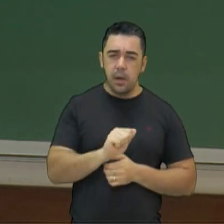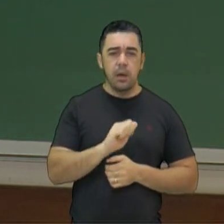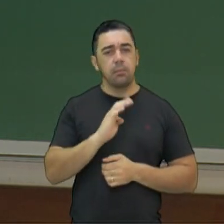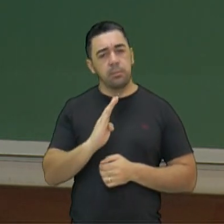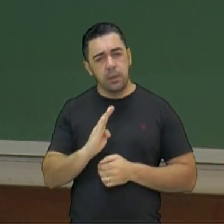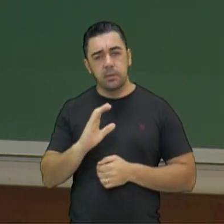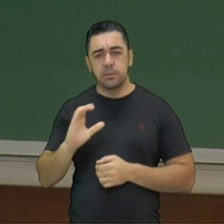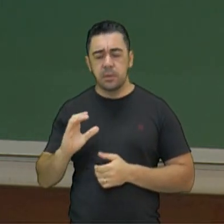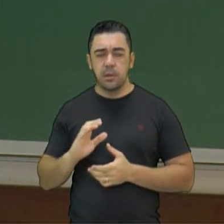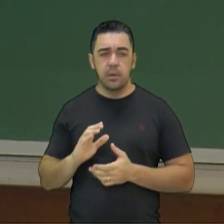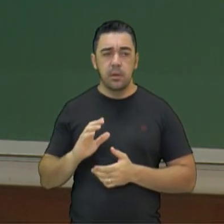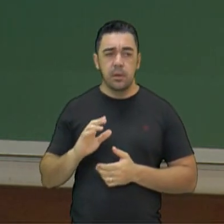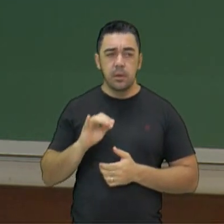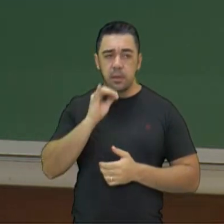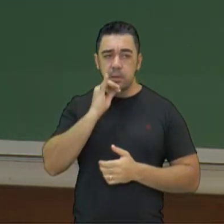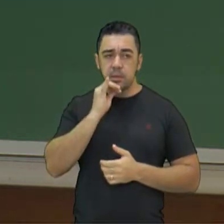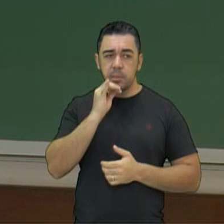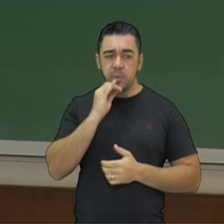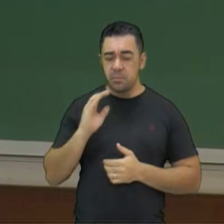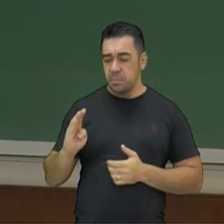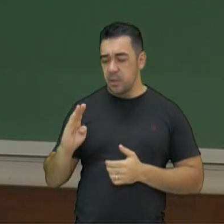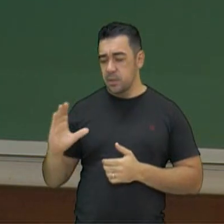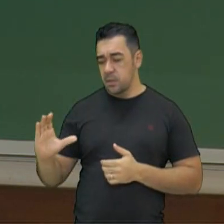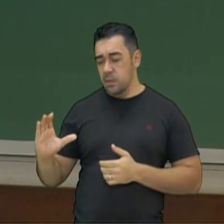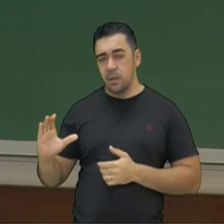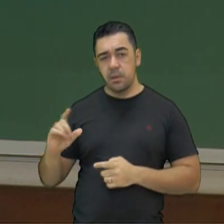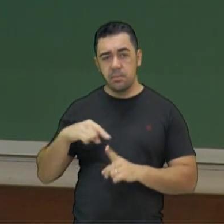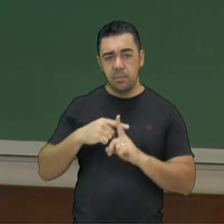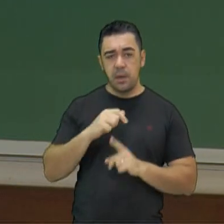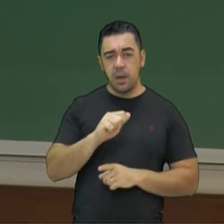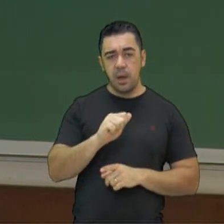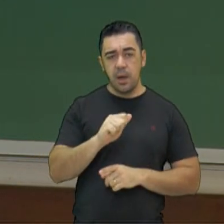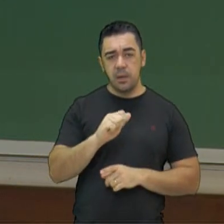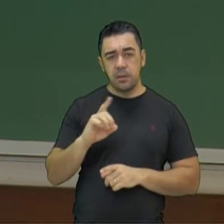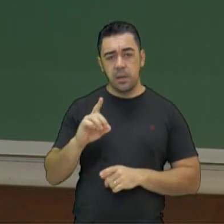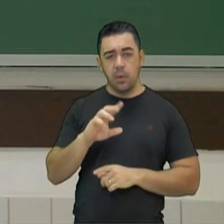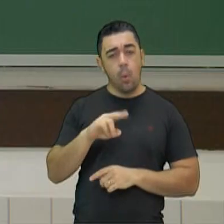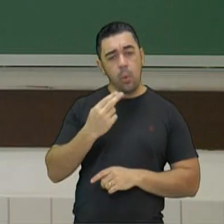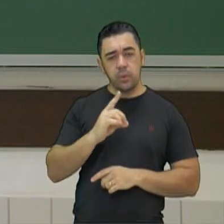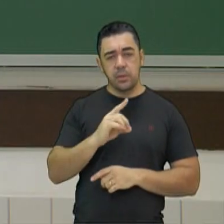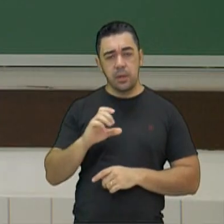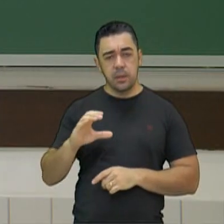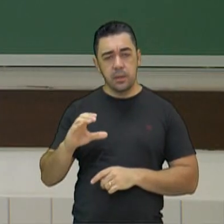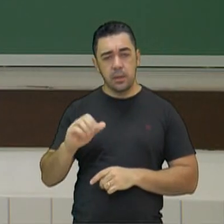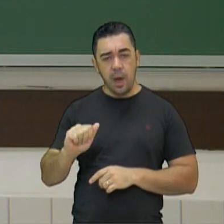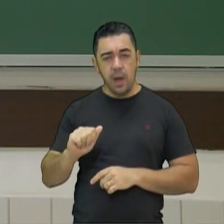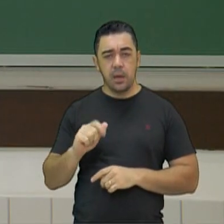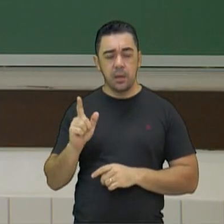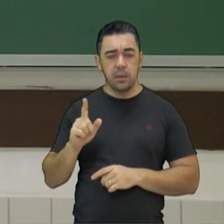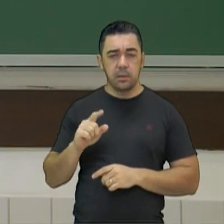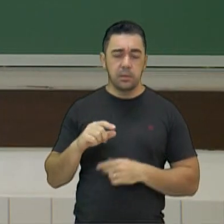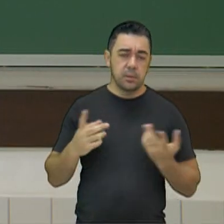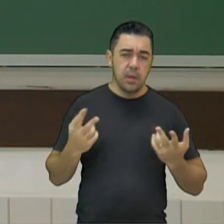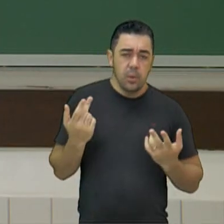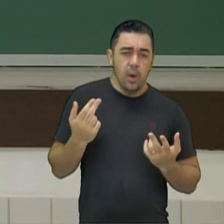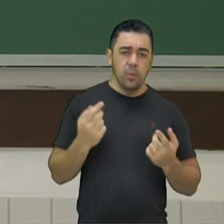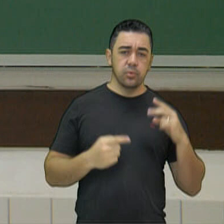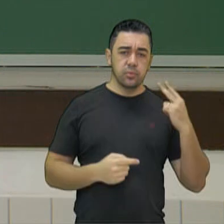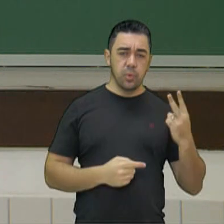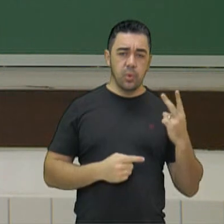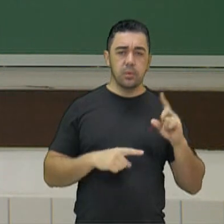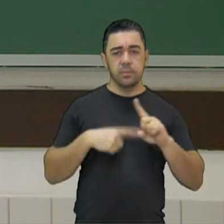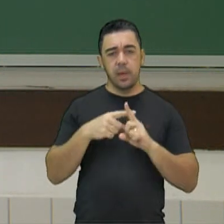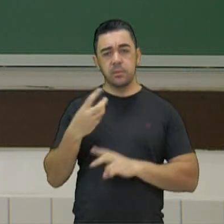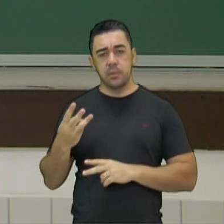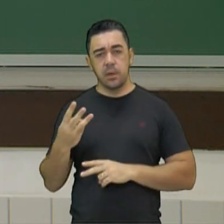escrever BC mais AD, não vai estar errado. A soma de 2 com 3 é a mesma coisa do que você